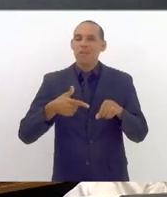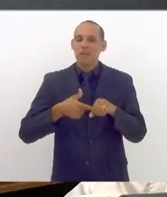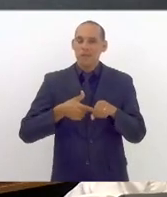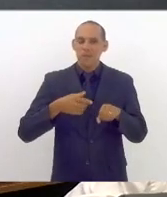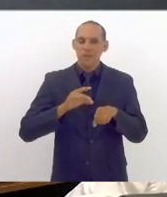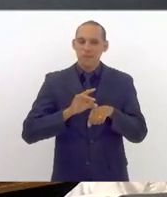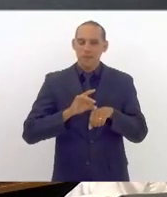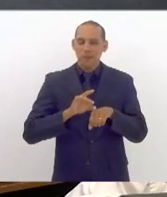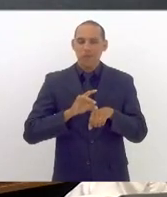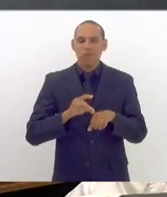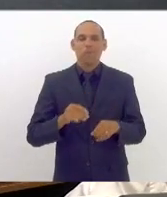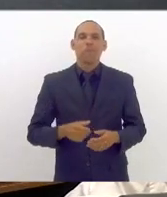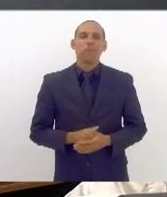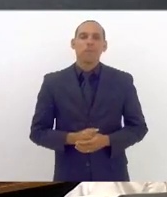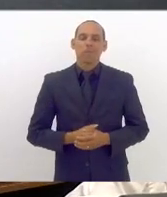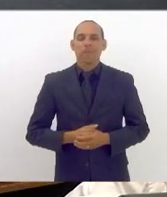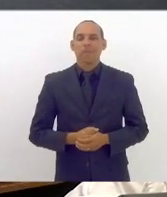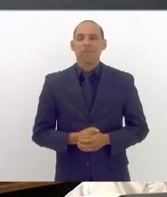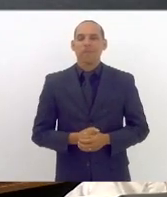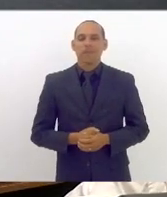mas é isso aí